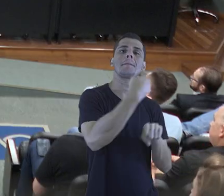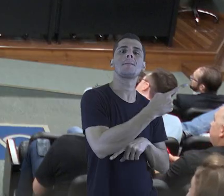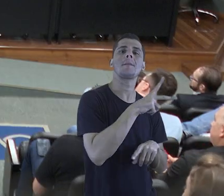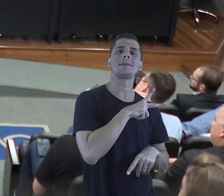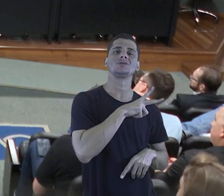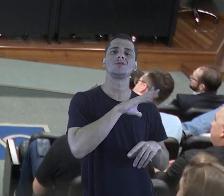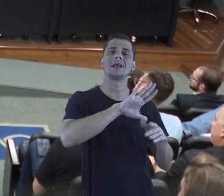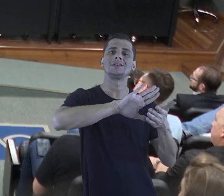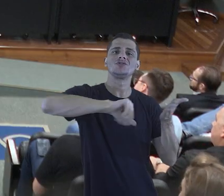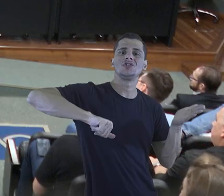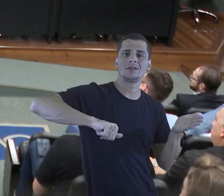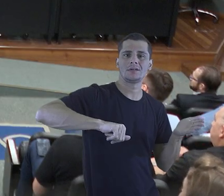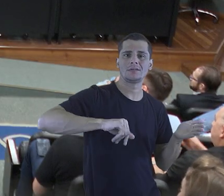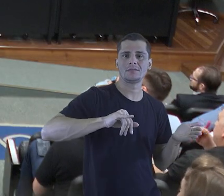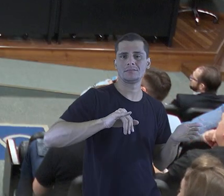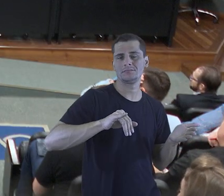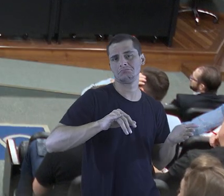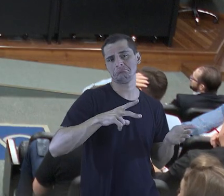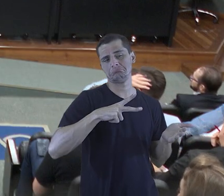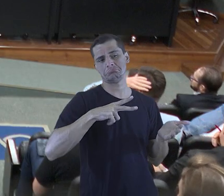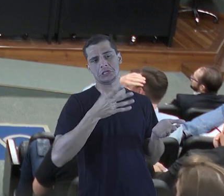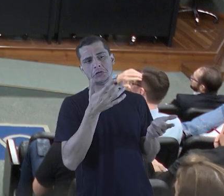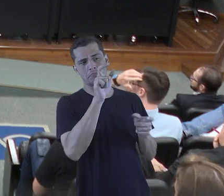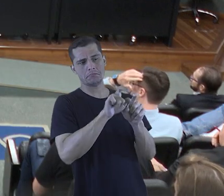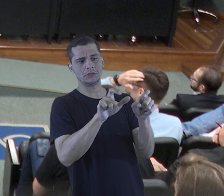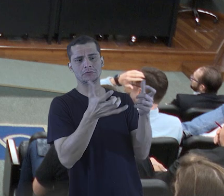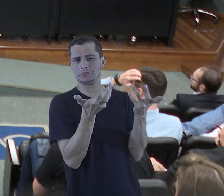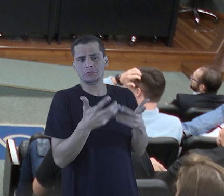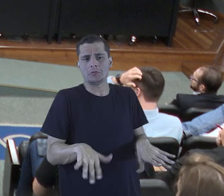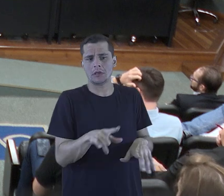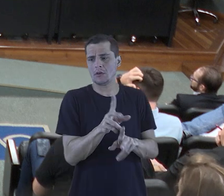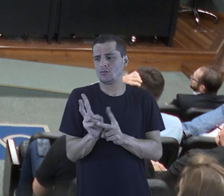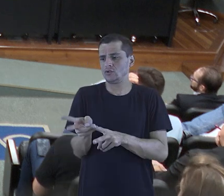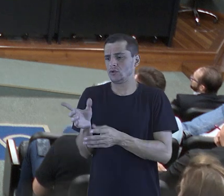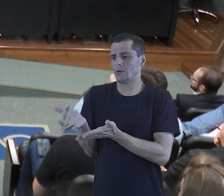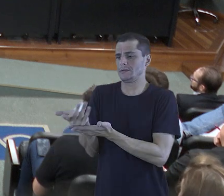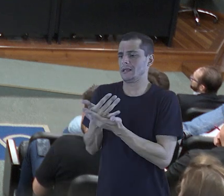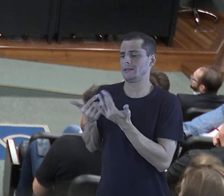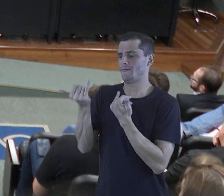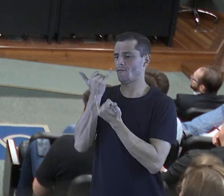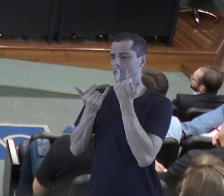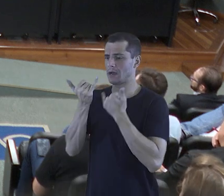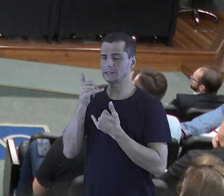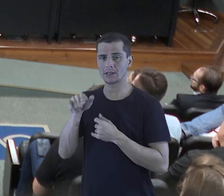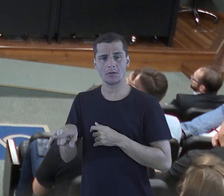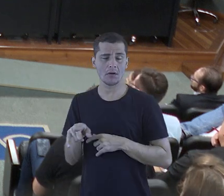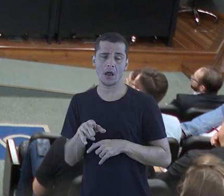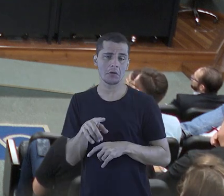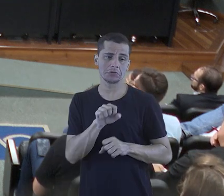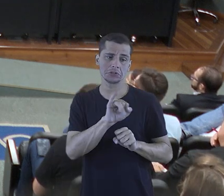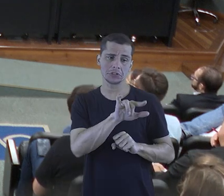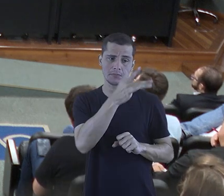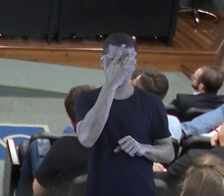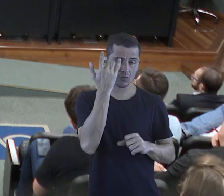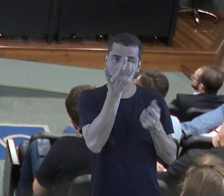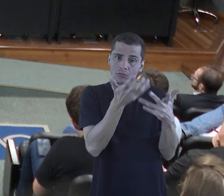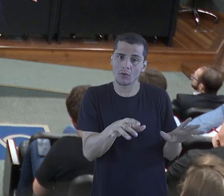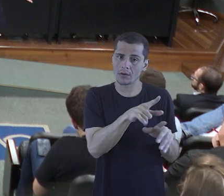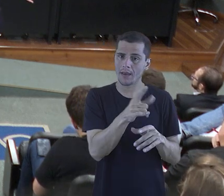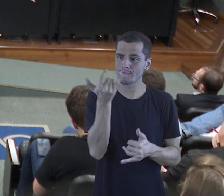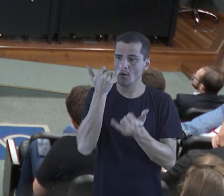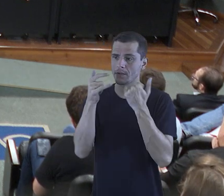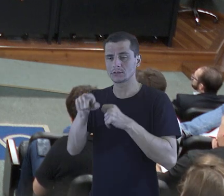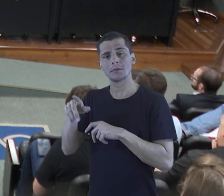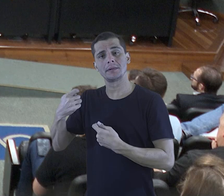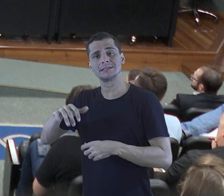Se a base legal forçou o consentimento, você tem que parar de tratar. Mas aí, se tiver um convênio, uma política pública, você vai dizer, olha, o teu interesse